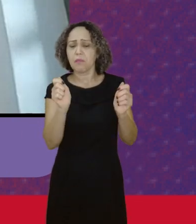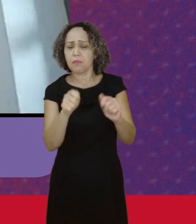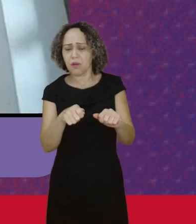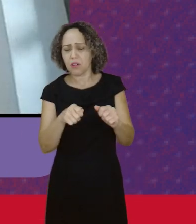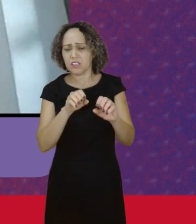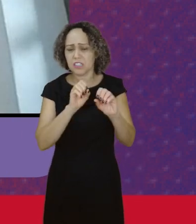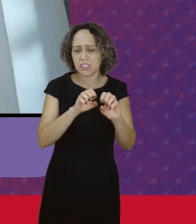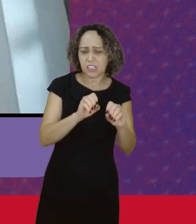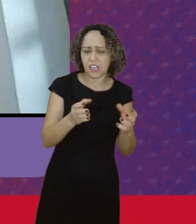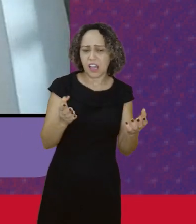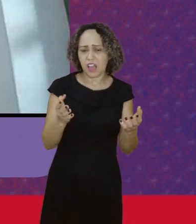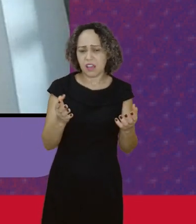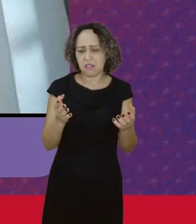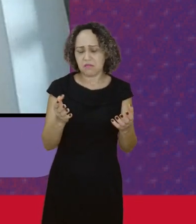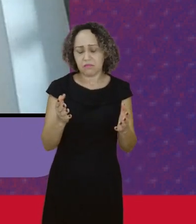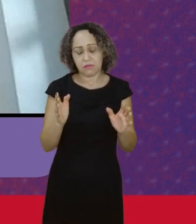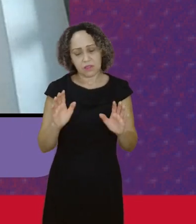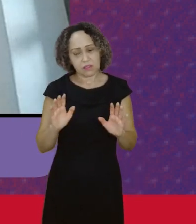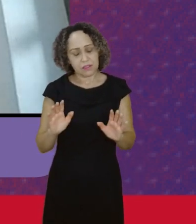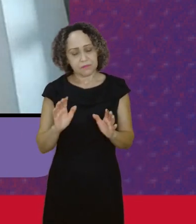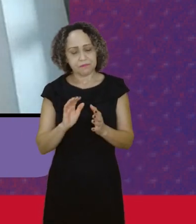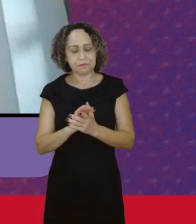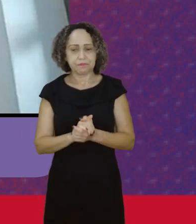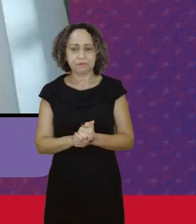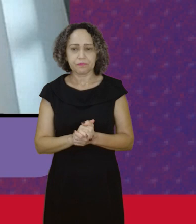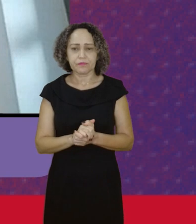Então, essa